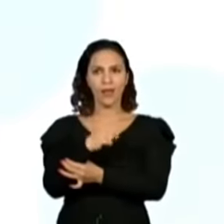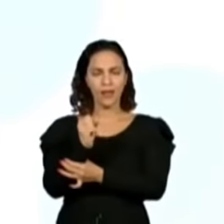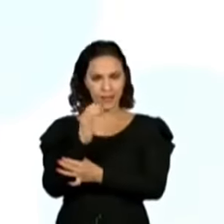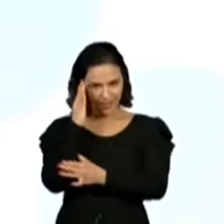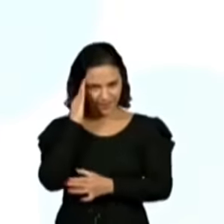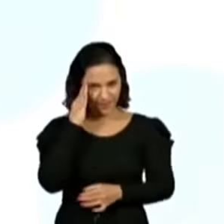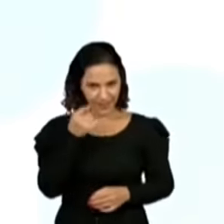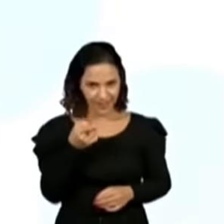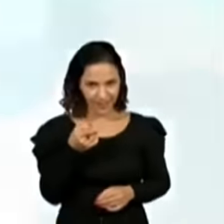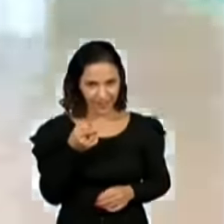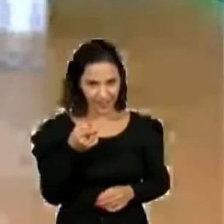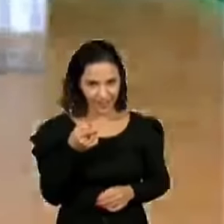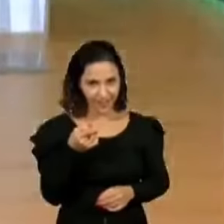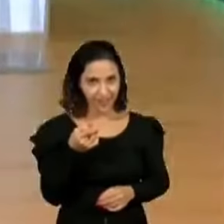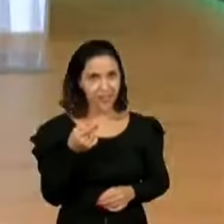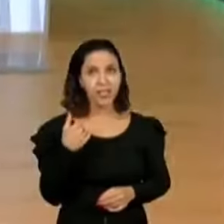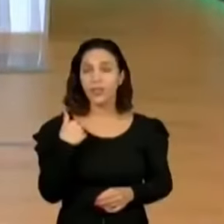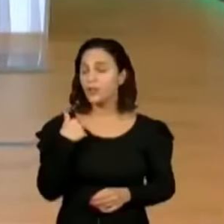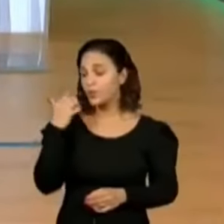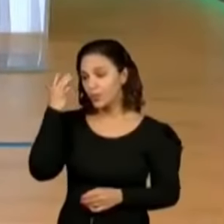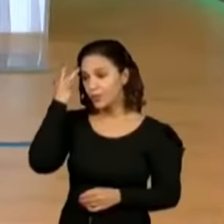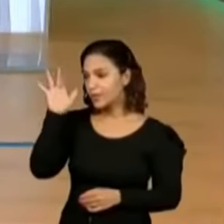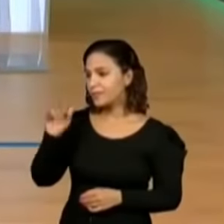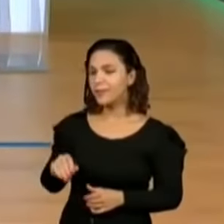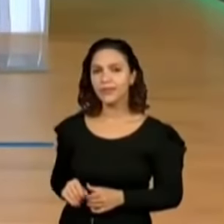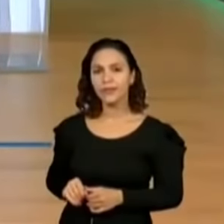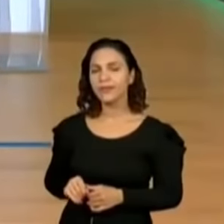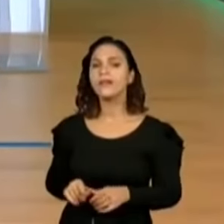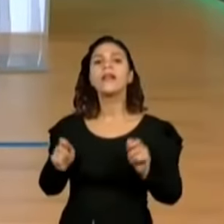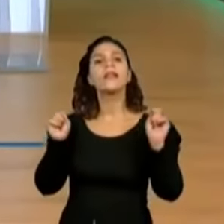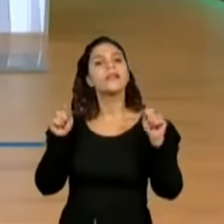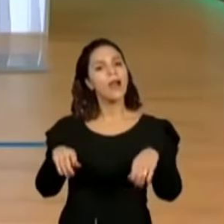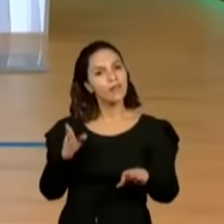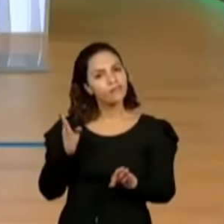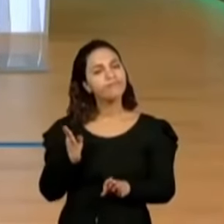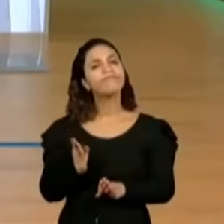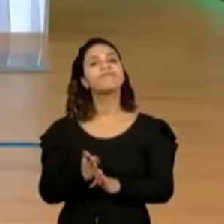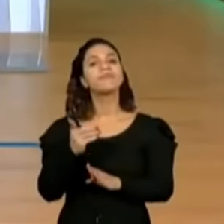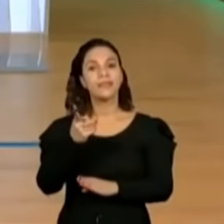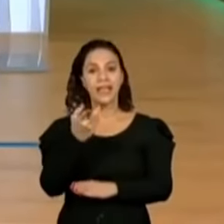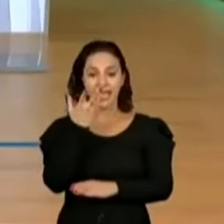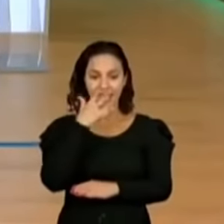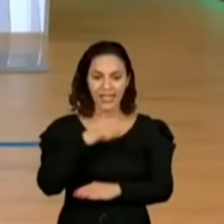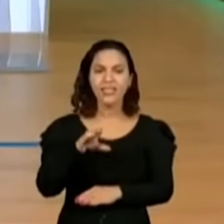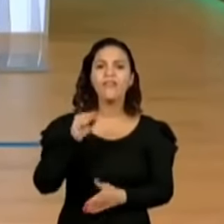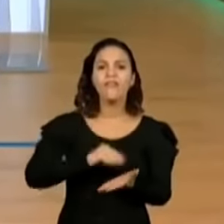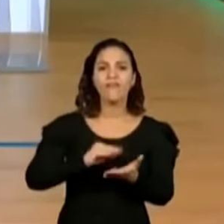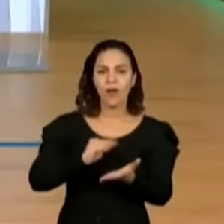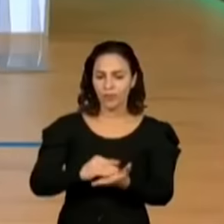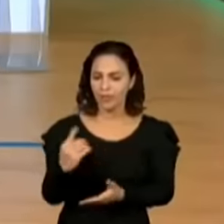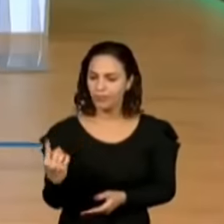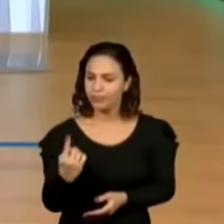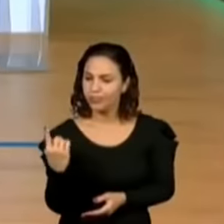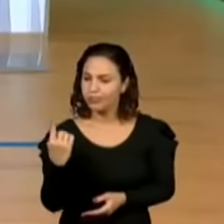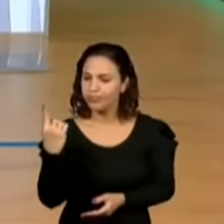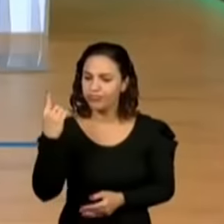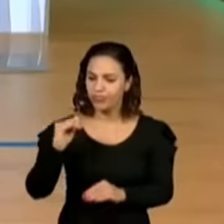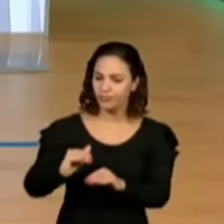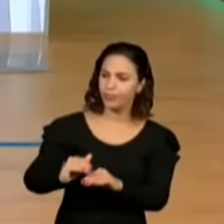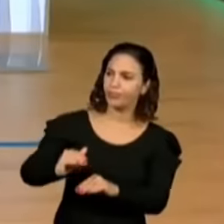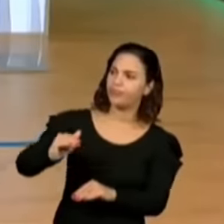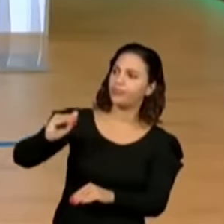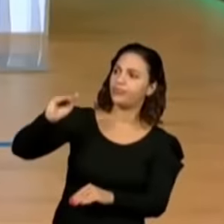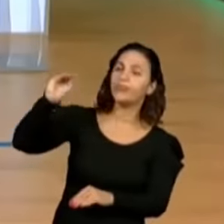Você sabia? Não sabia, Que dá para saber o quanto uma criança ainda irá crescer a partir da radiografia da mão e